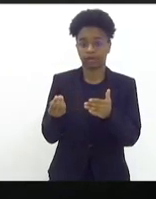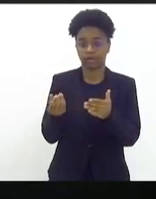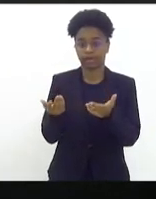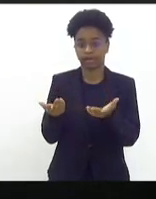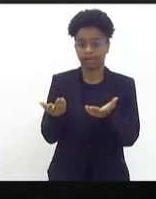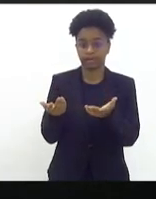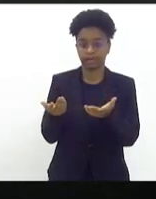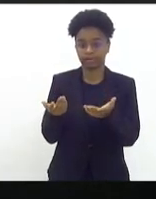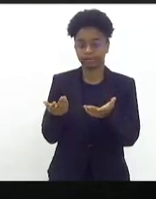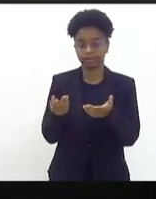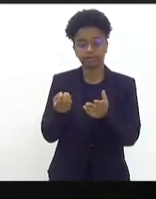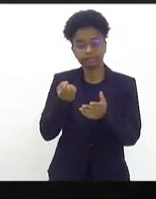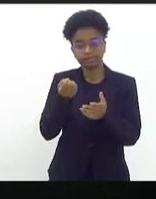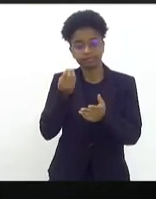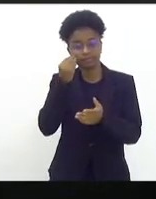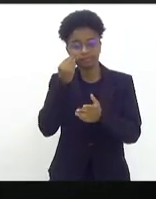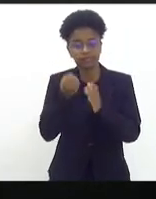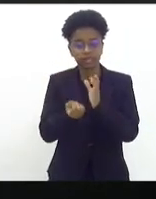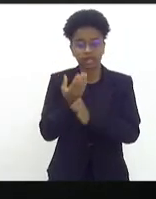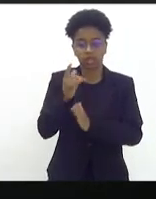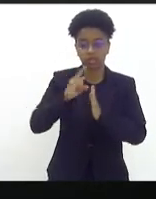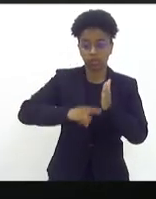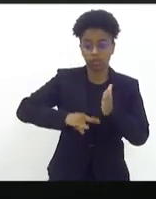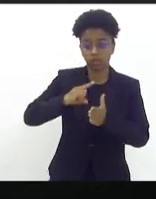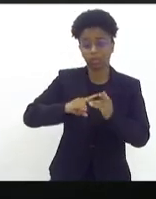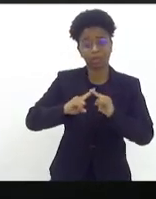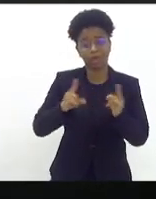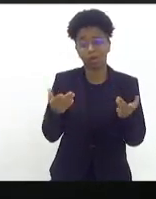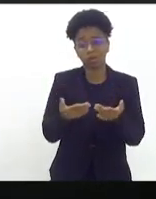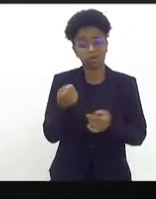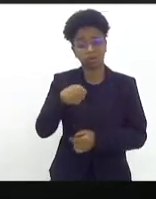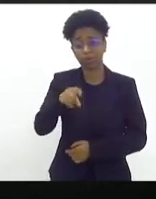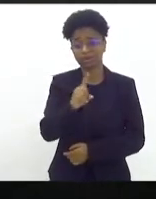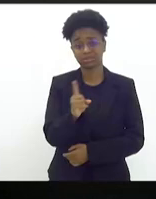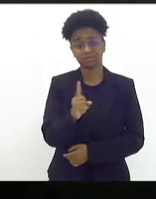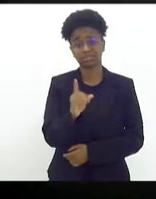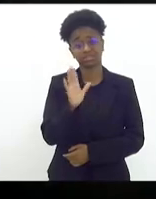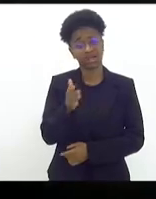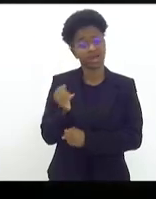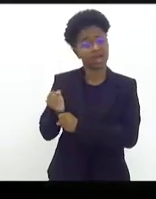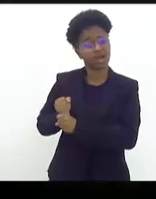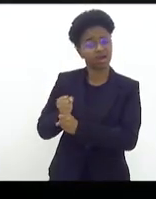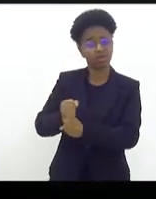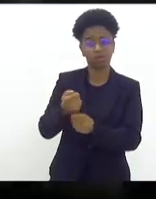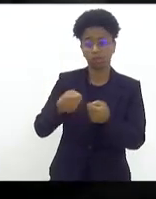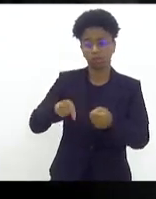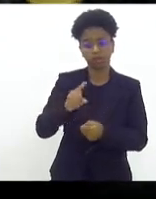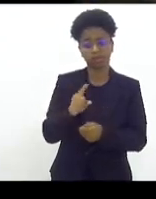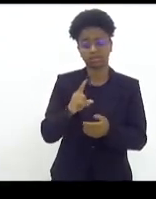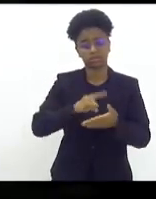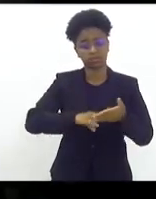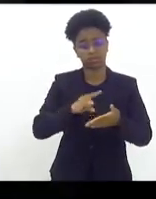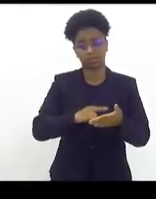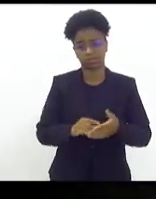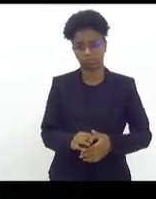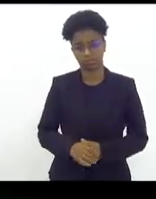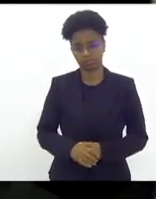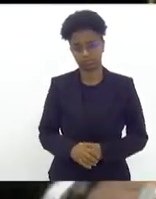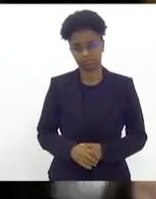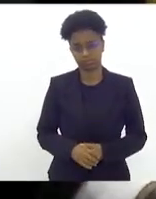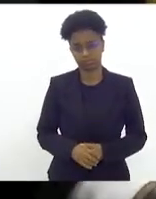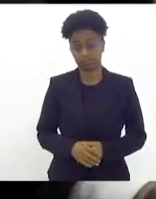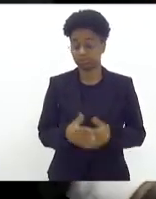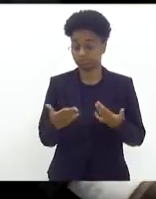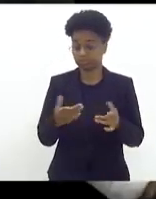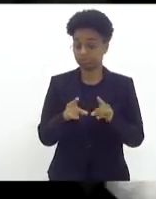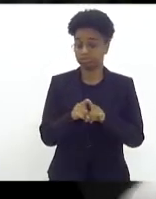de firmar um documento, um convênio, que hoje não é mais necessário. Já há muitos anos não é necessário. Na mesma